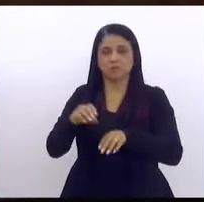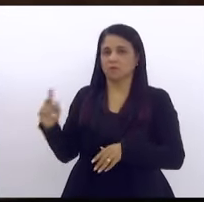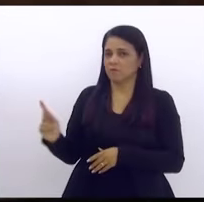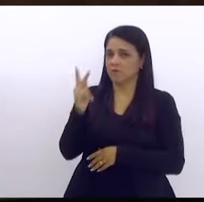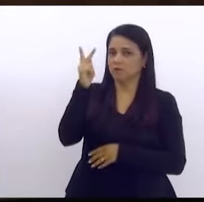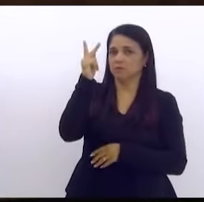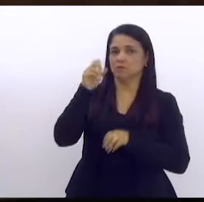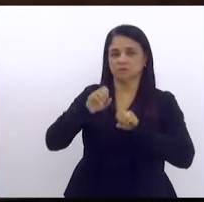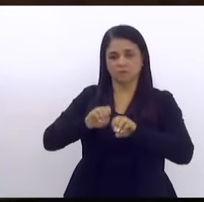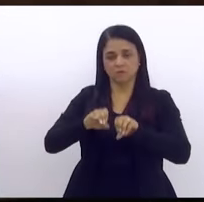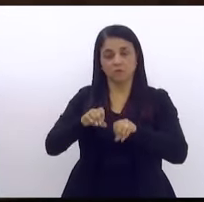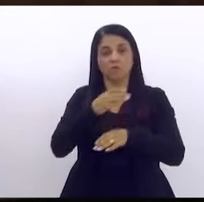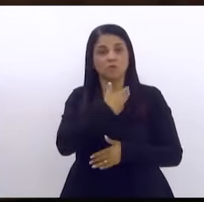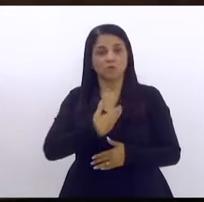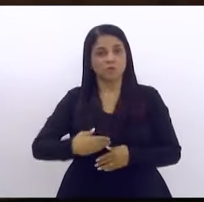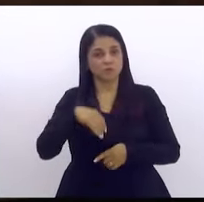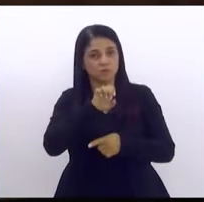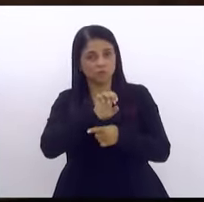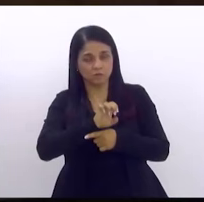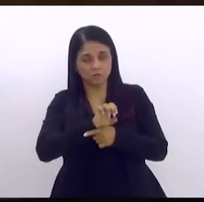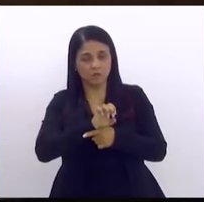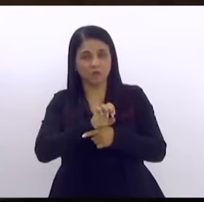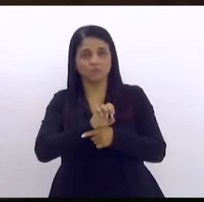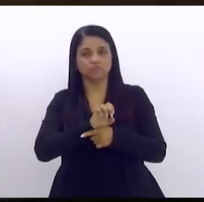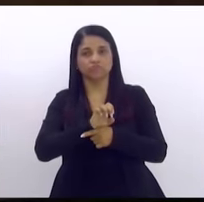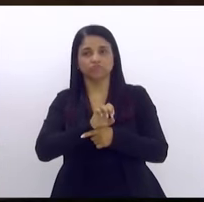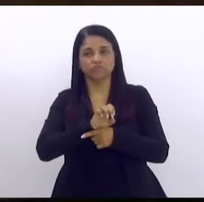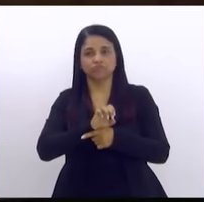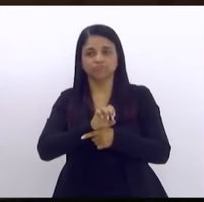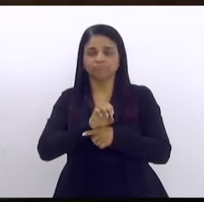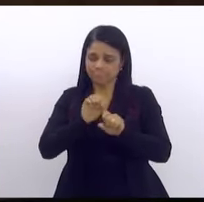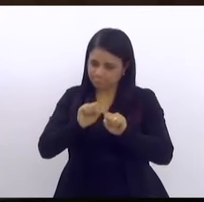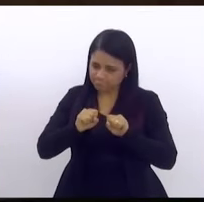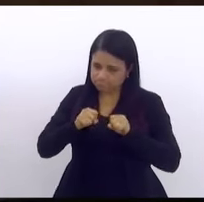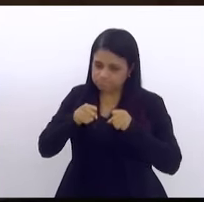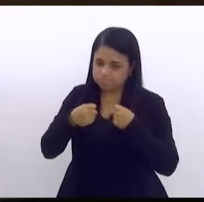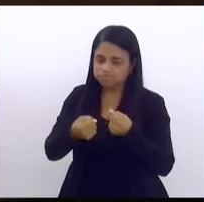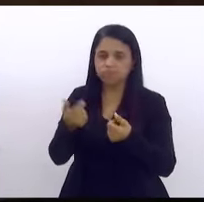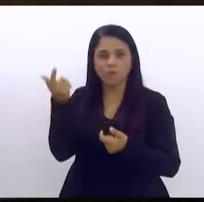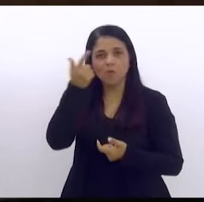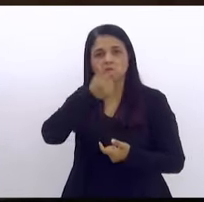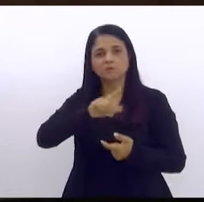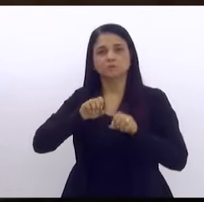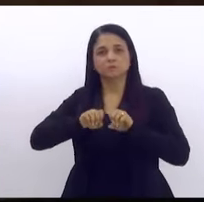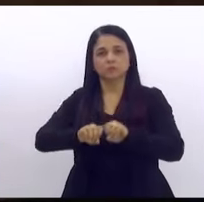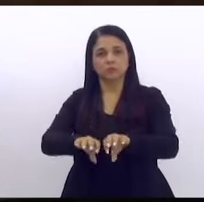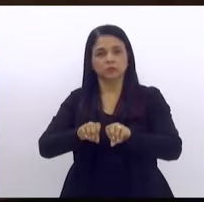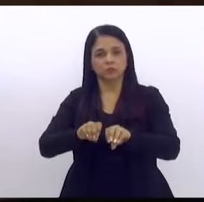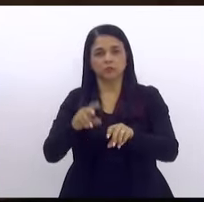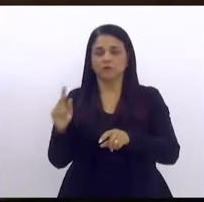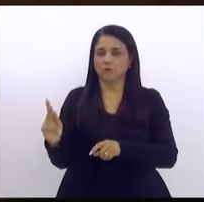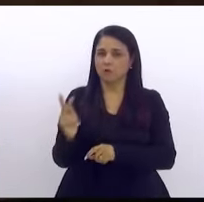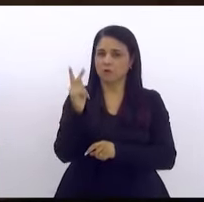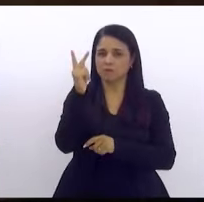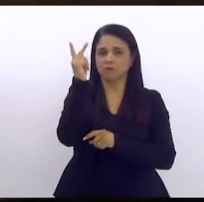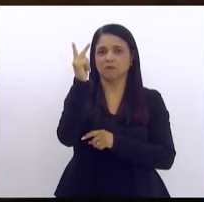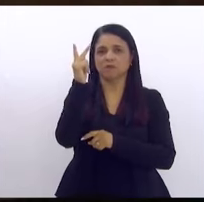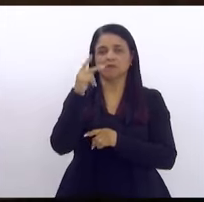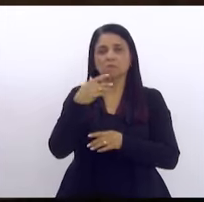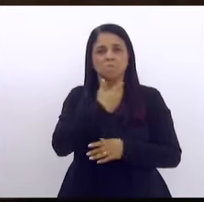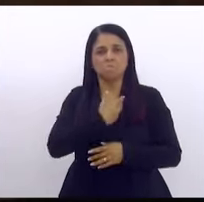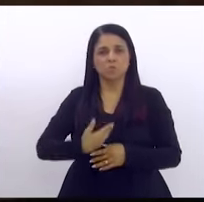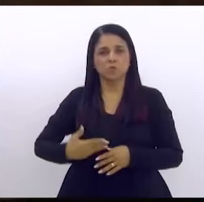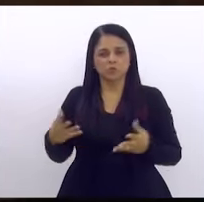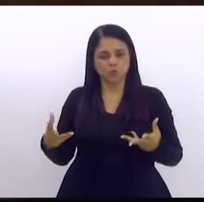da educação, que o governo do Estado enveredaria todos os seus esforços na consecução de uma educação valorizada, pública,